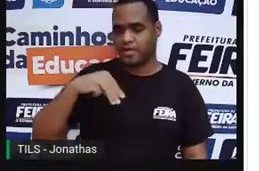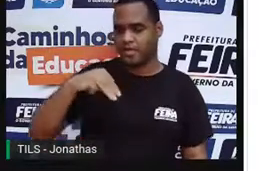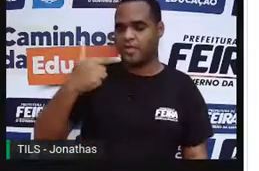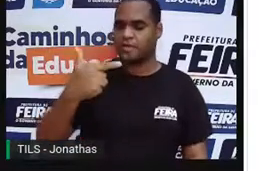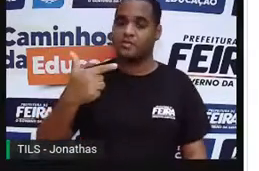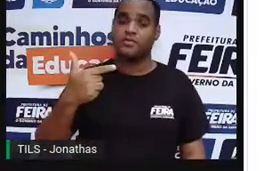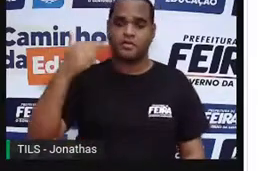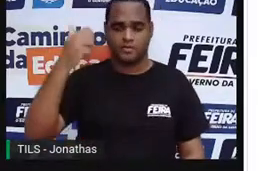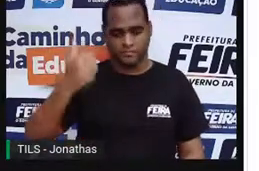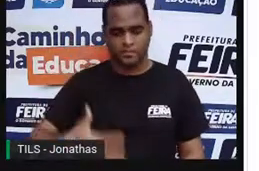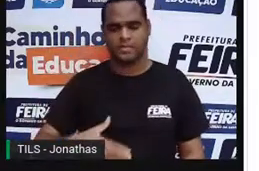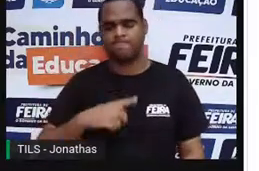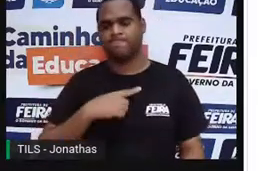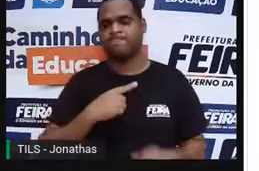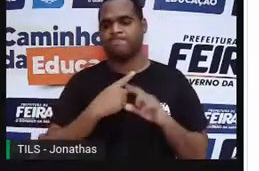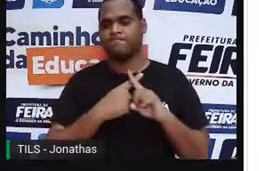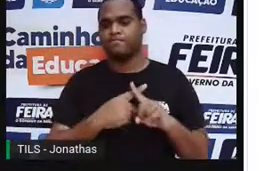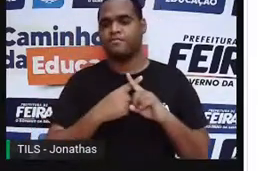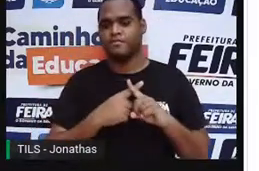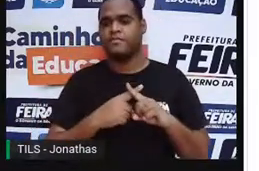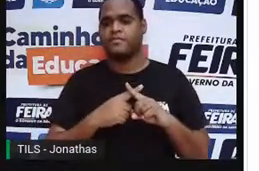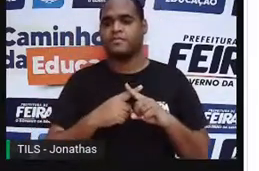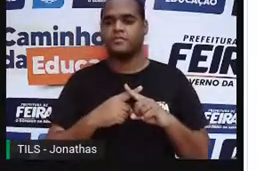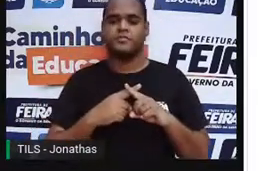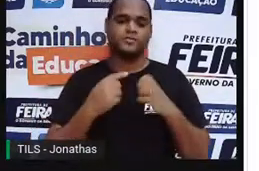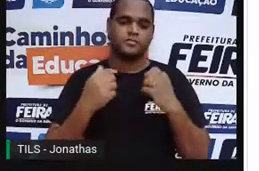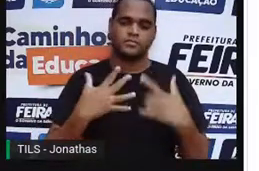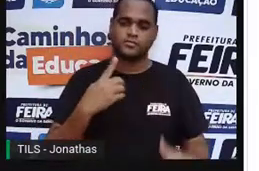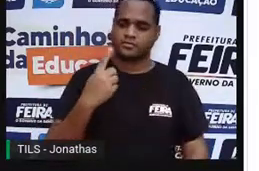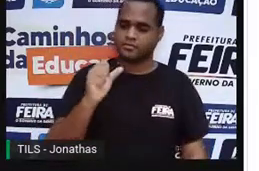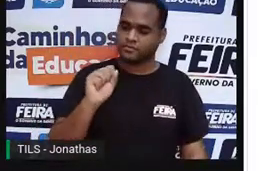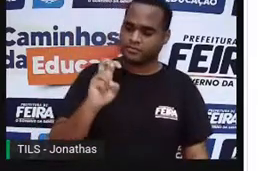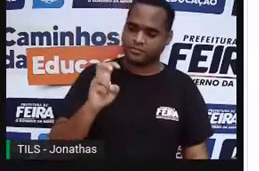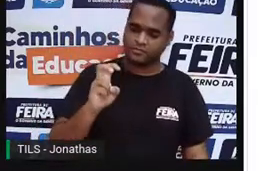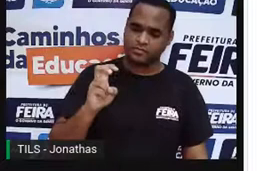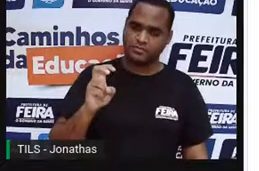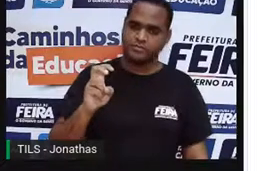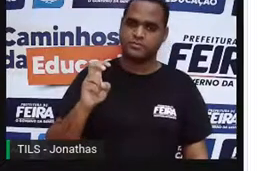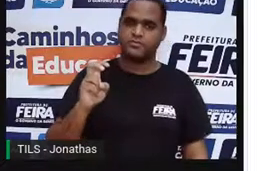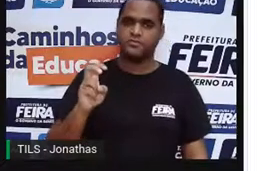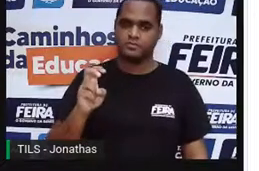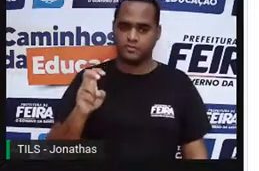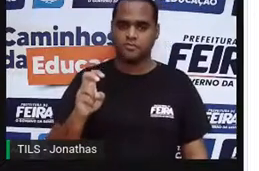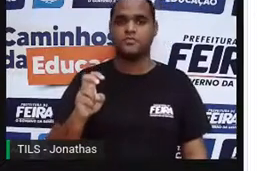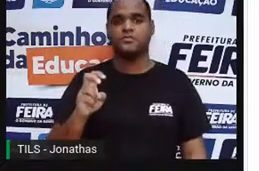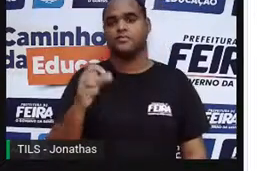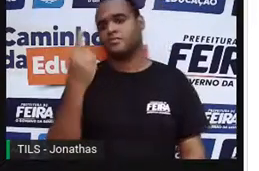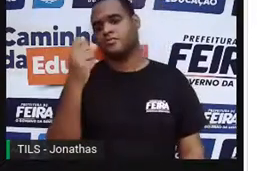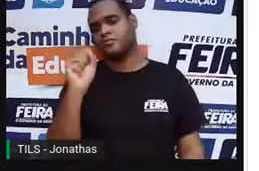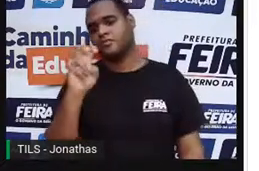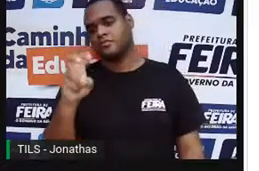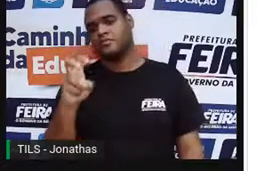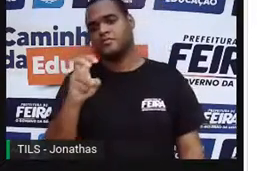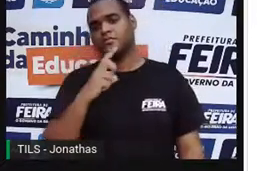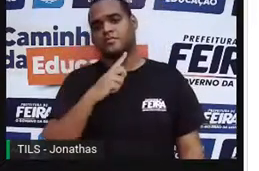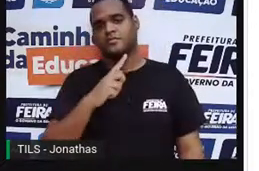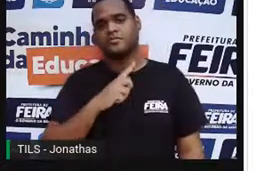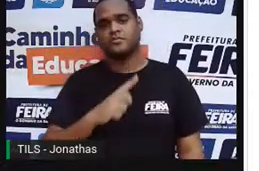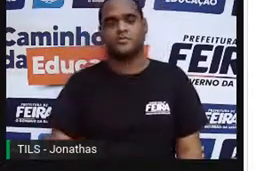no total vezes 185 Então é isso